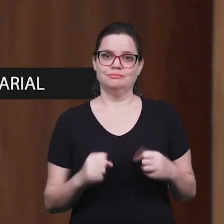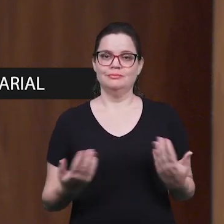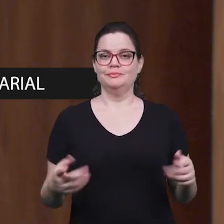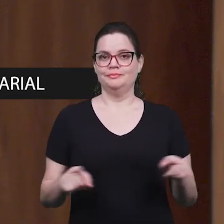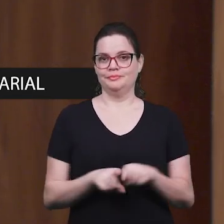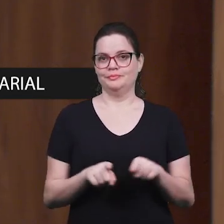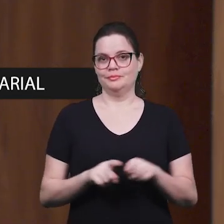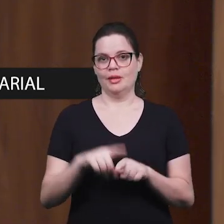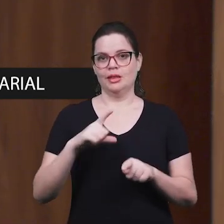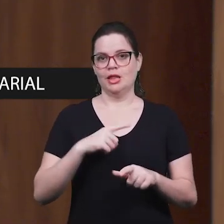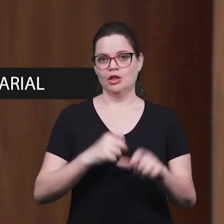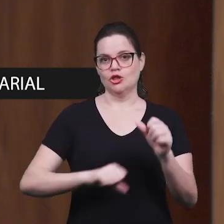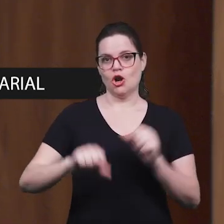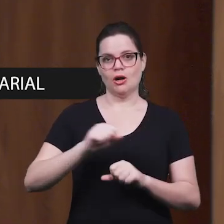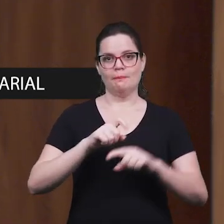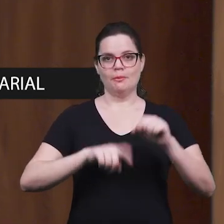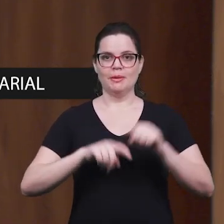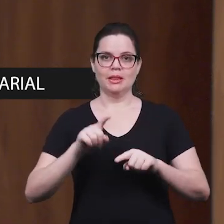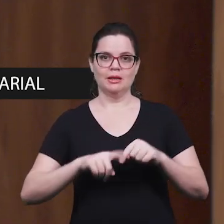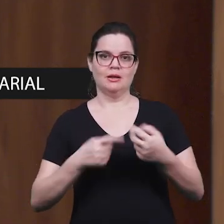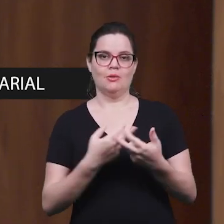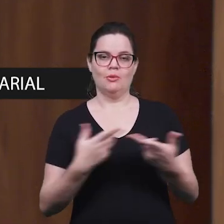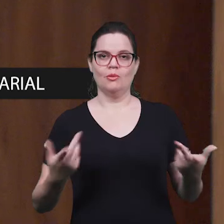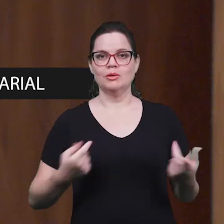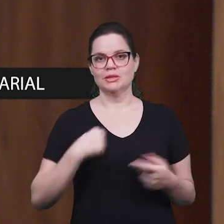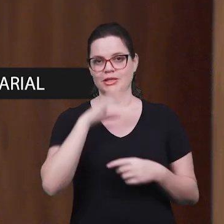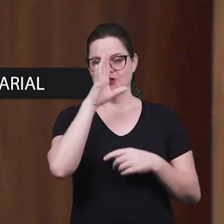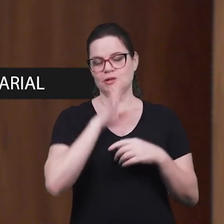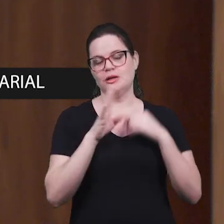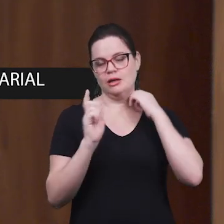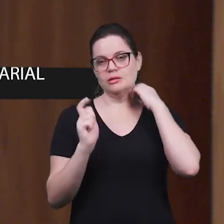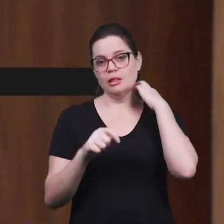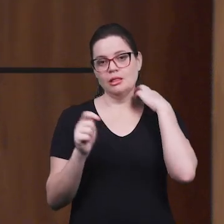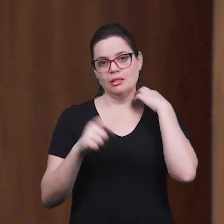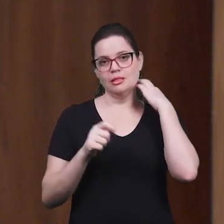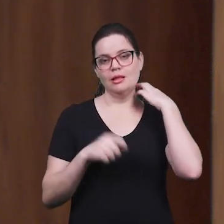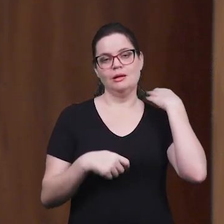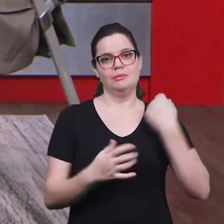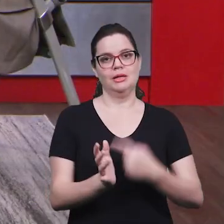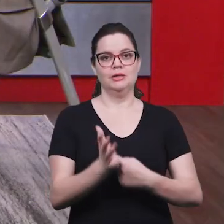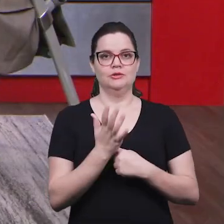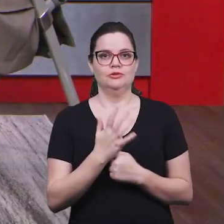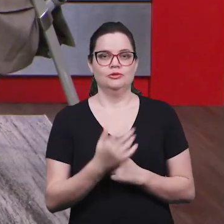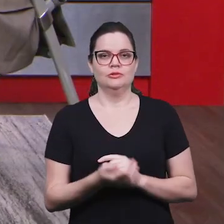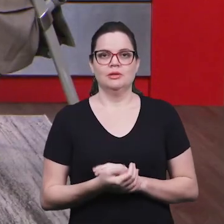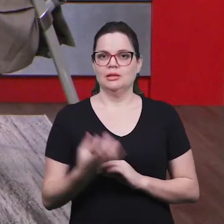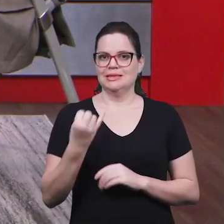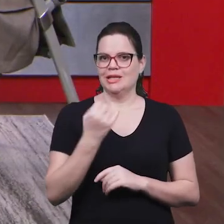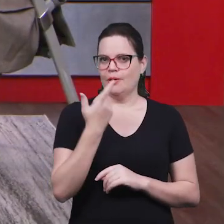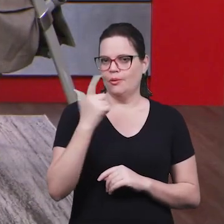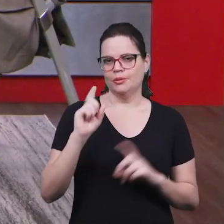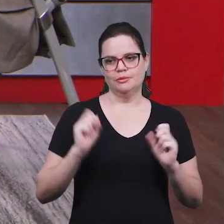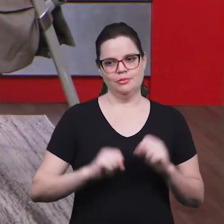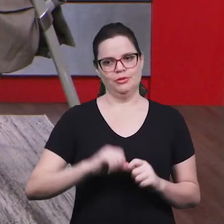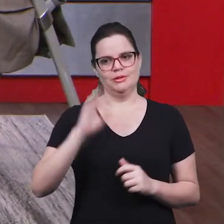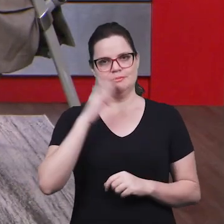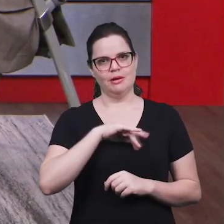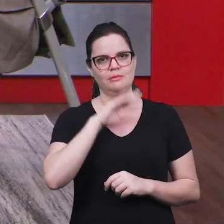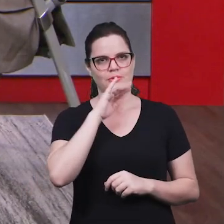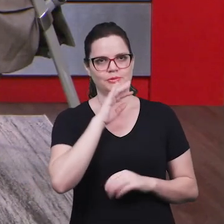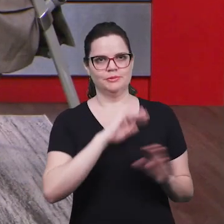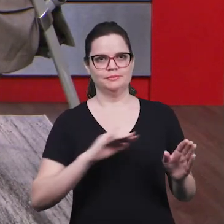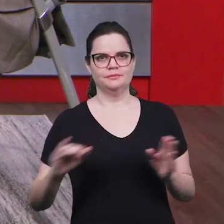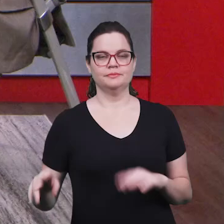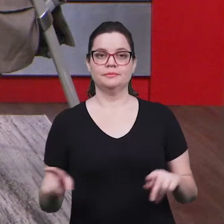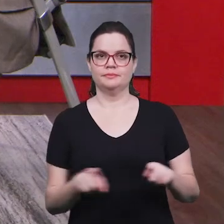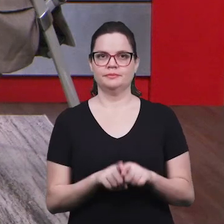vezes é cashback, e é a forma do cartão ser positivo, um aliado, né? Fora isso, ele é um vilão mesmo. Vilão. Né? Outro ponto de